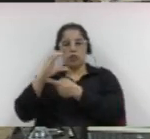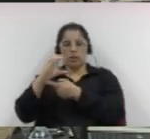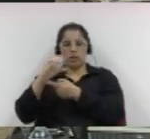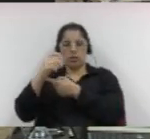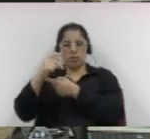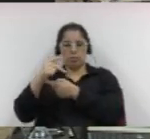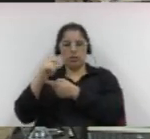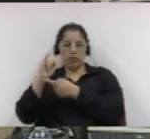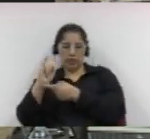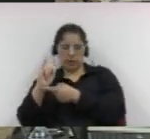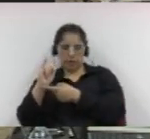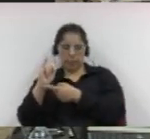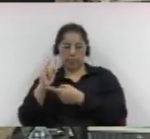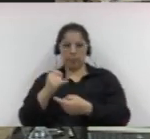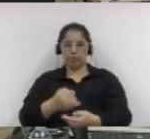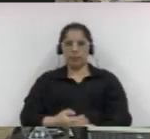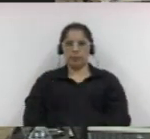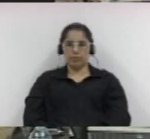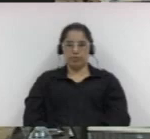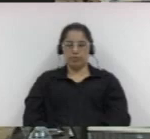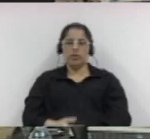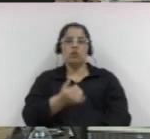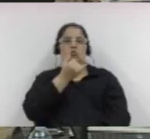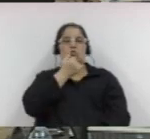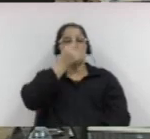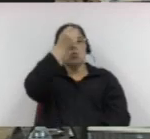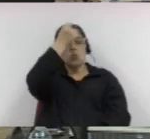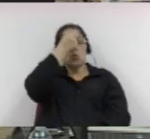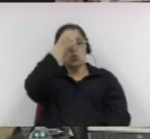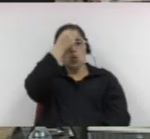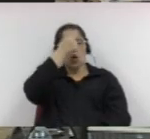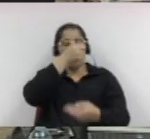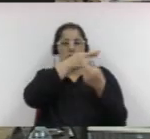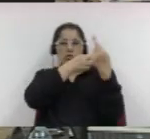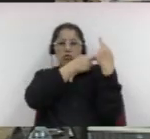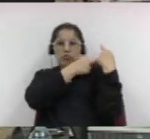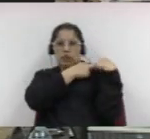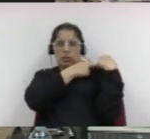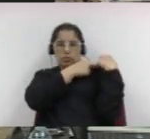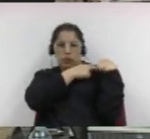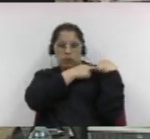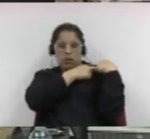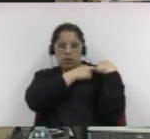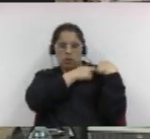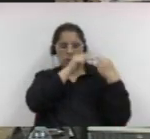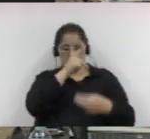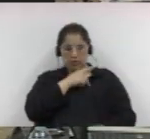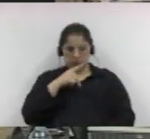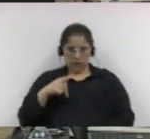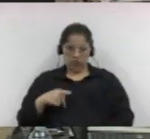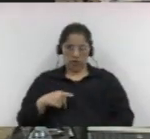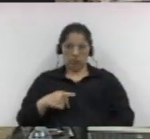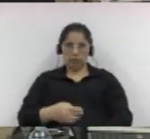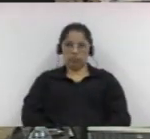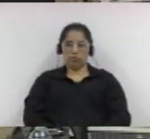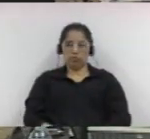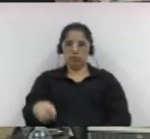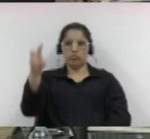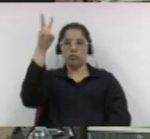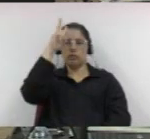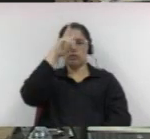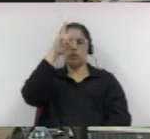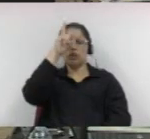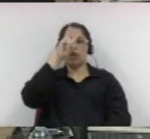daquela CPI, o Jorge, aliás, o Junegão foi o presidente. E eu me lembro